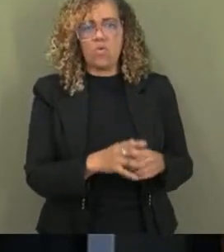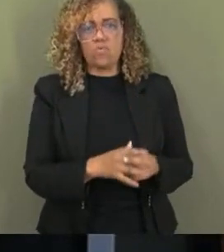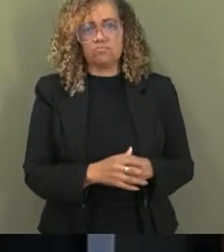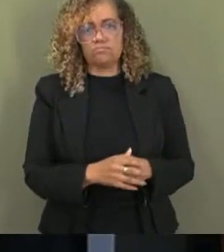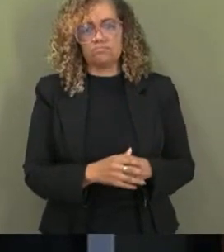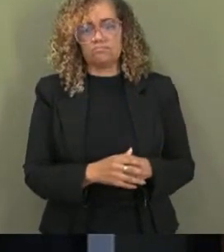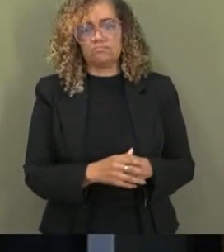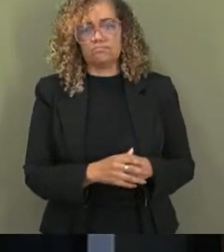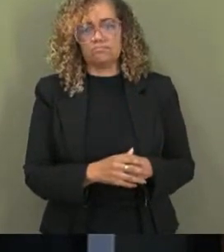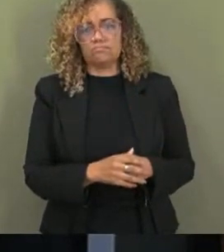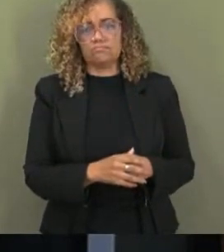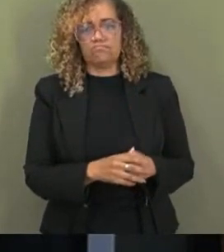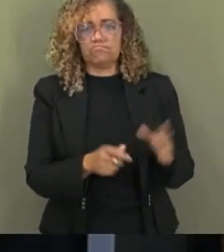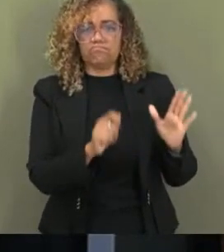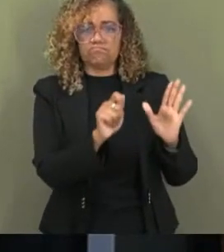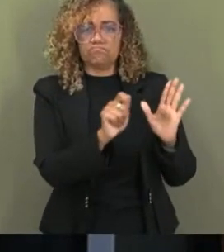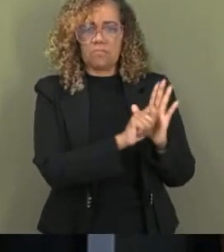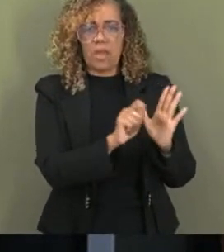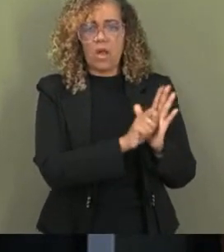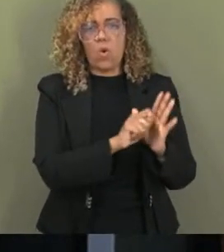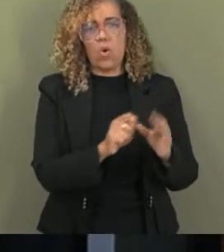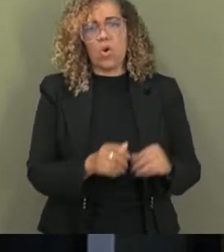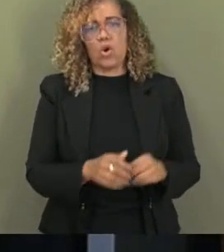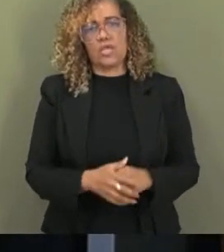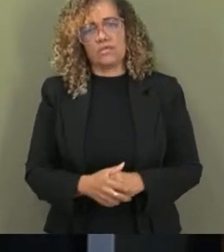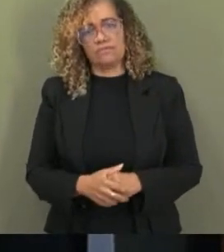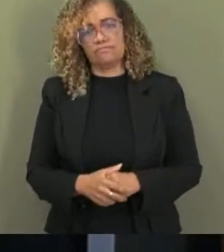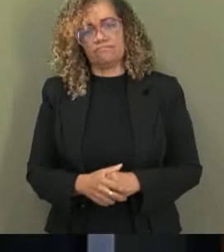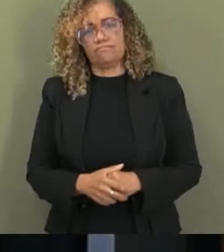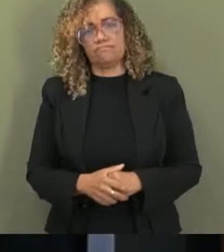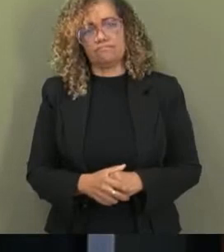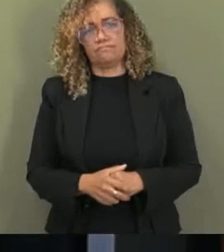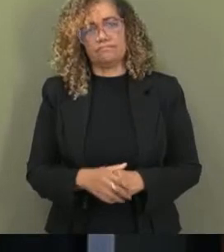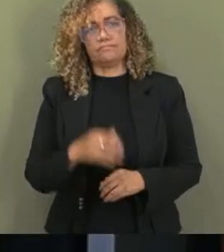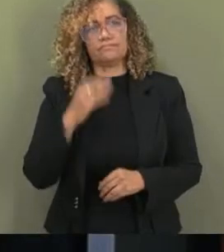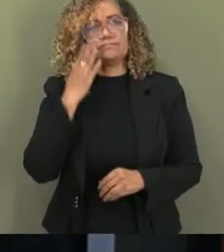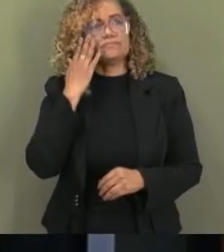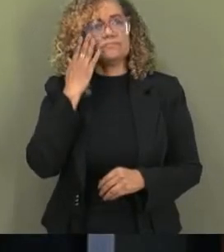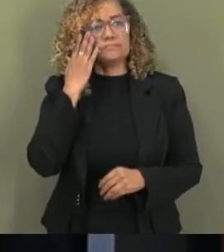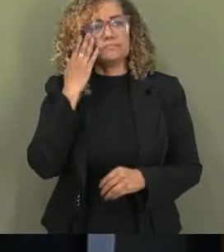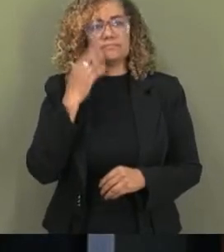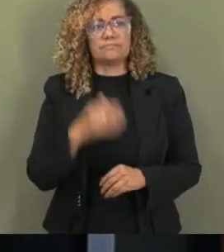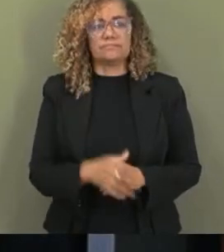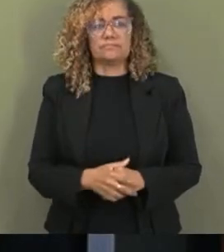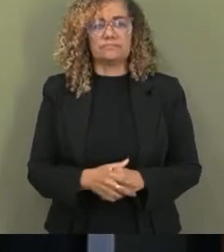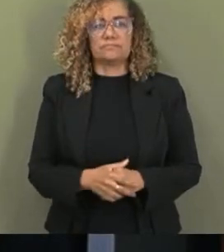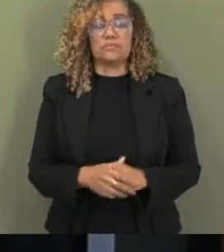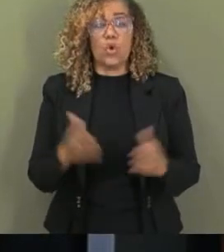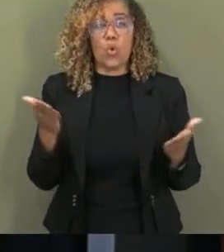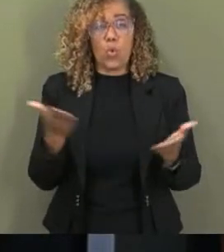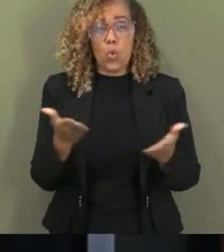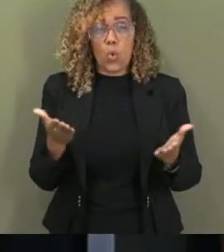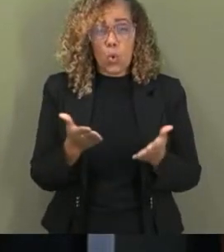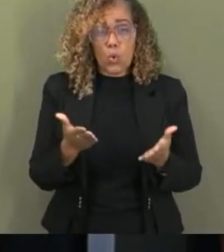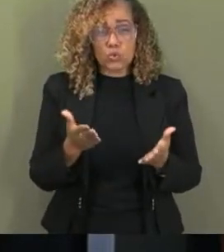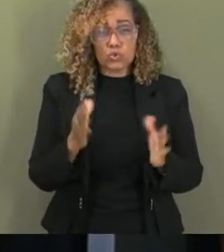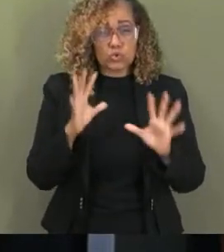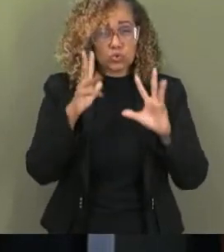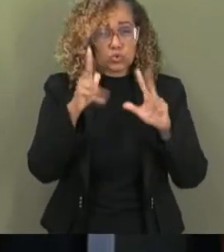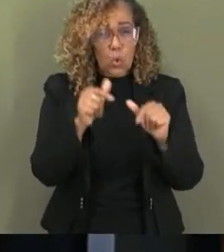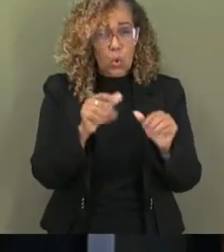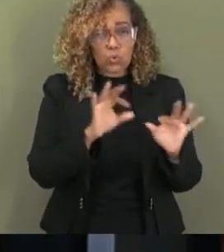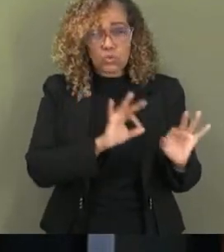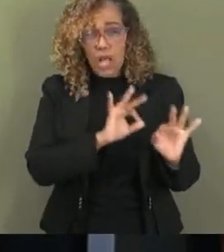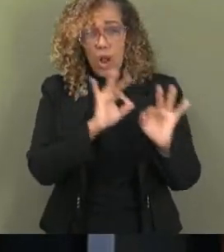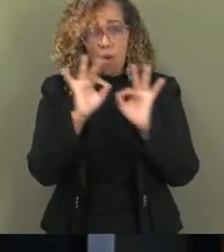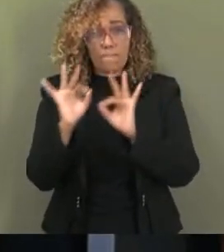descriminalizar o porte da droga. Olha, senhoras e senhores, brasileiros que nos